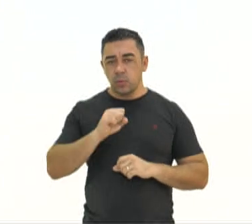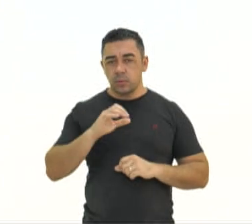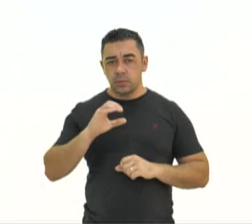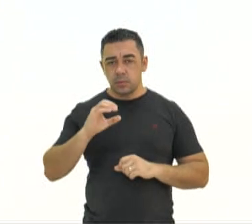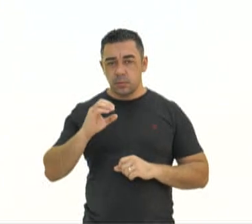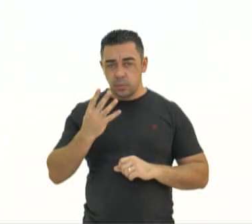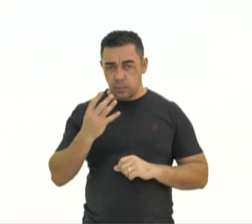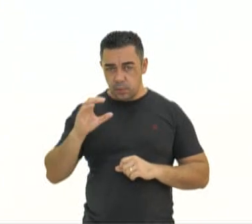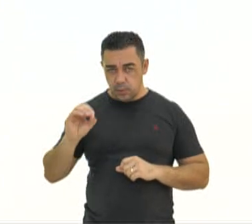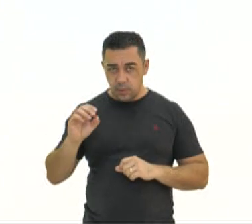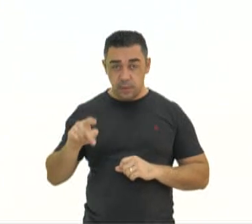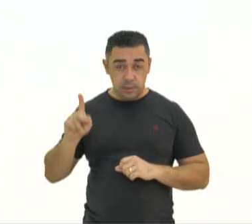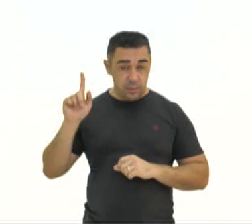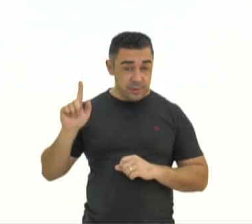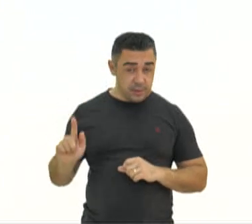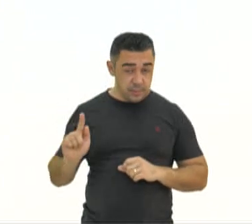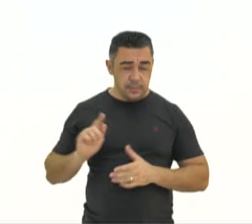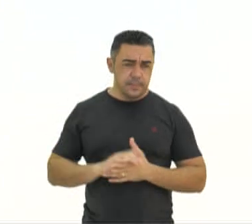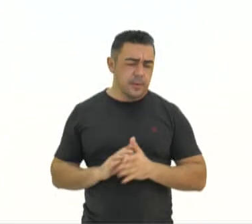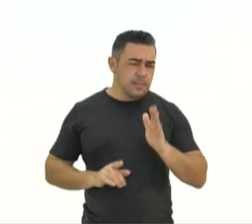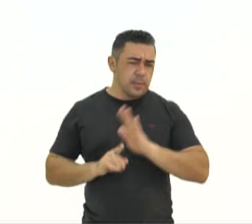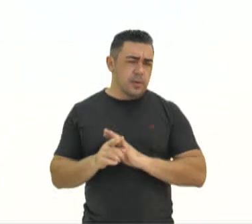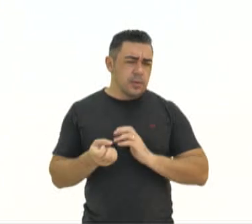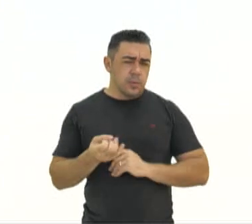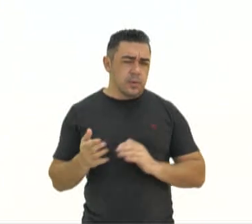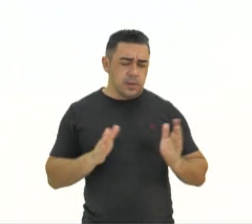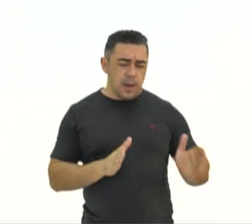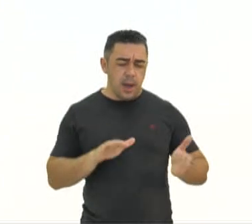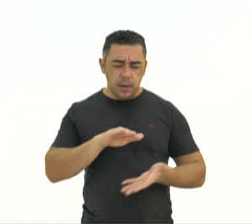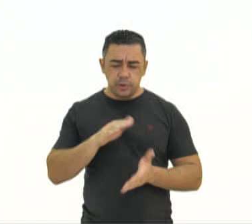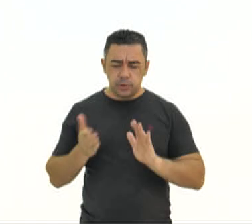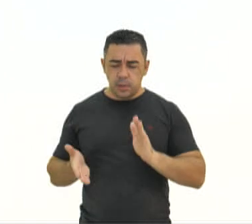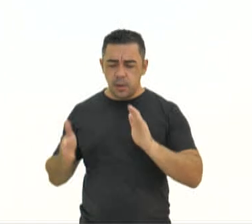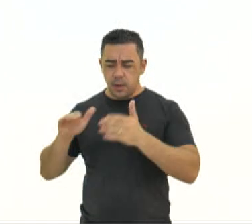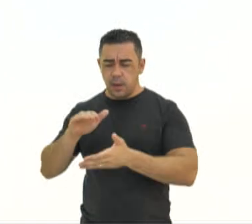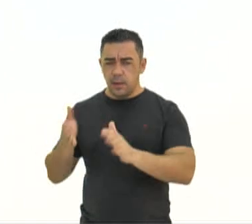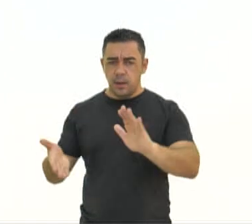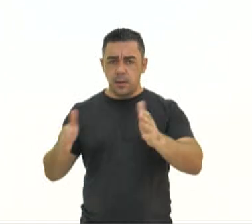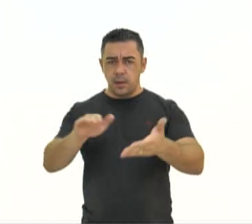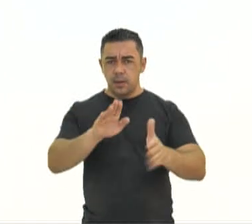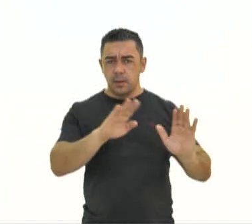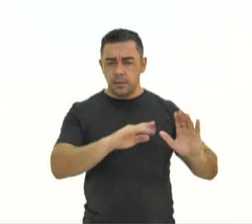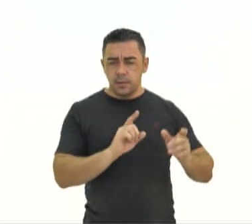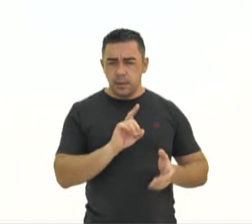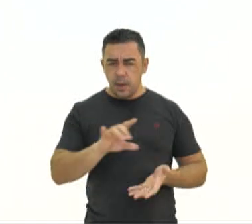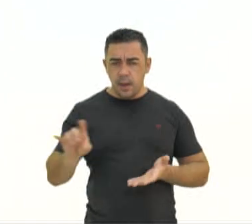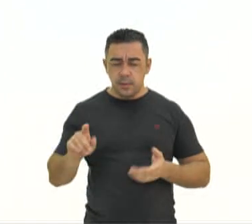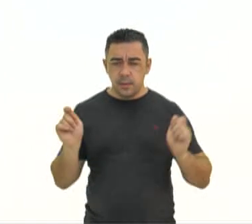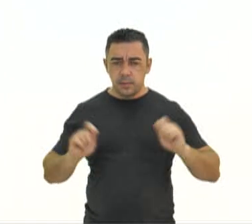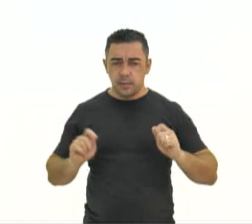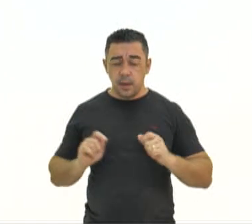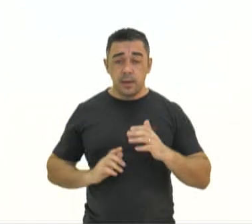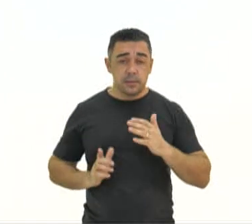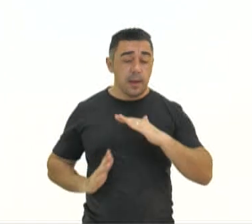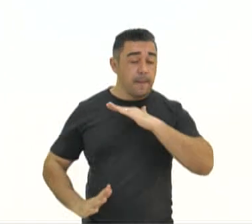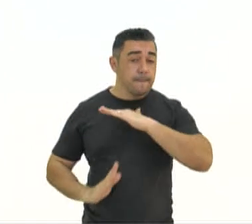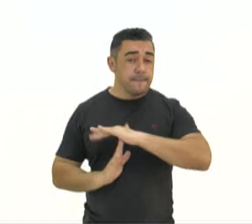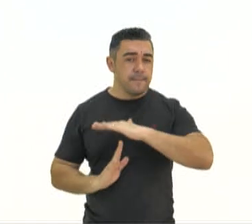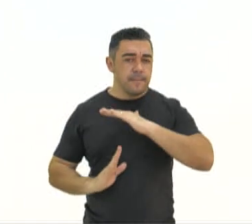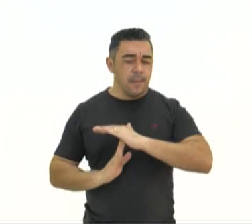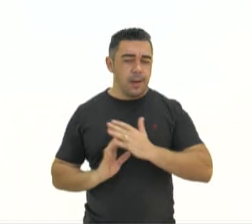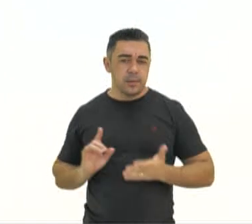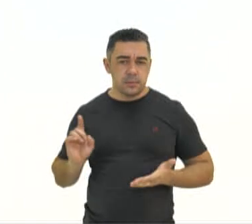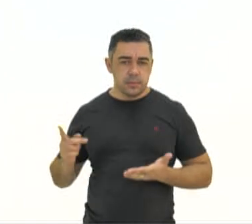3.840 quilogramas. Quantas caixas de cada tipo são transportadas pelo caminhão, estando com capacidade